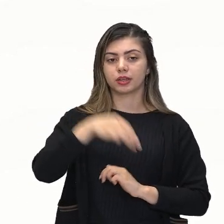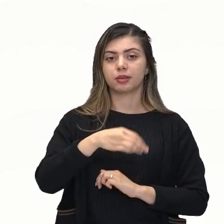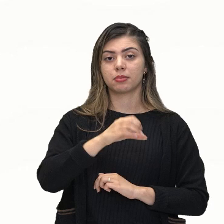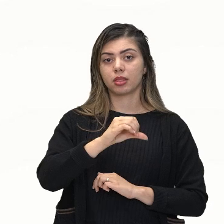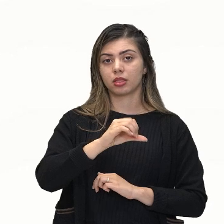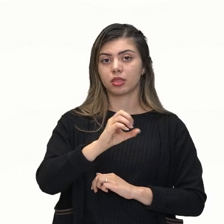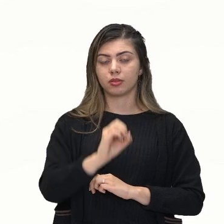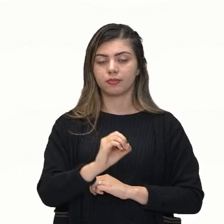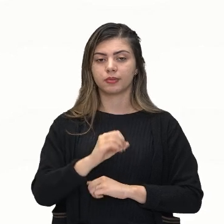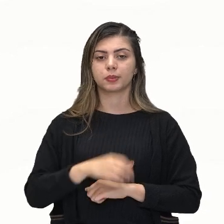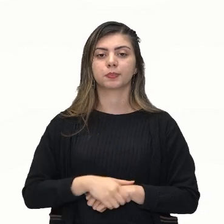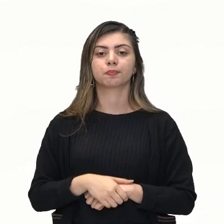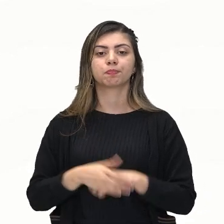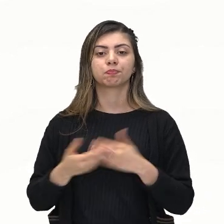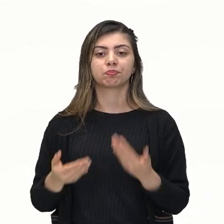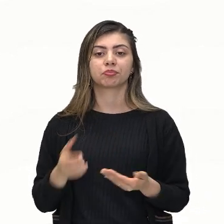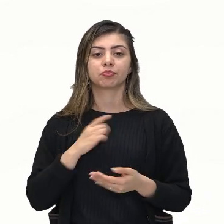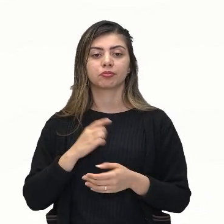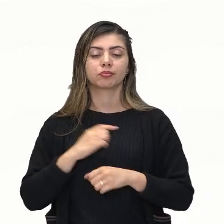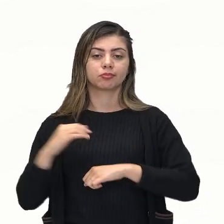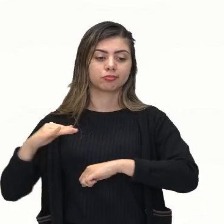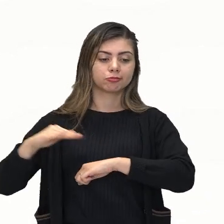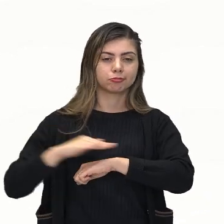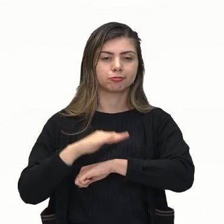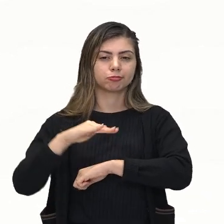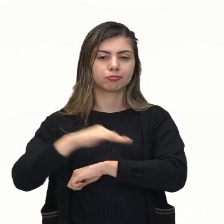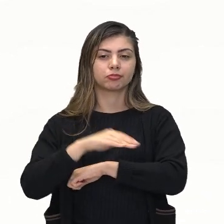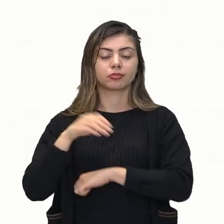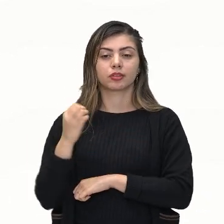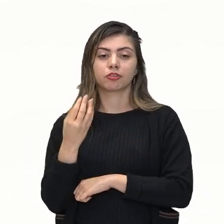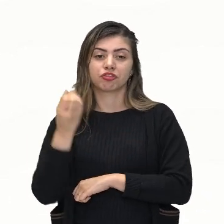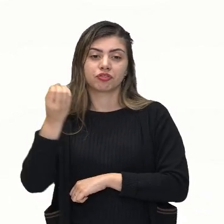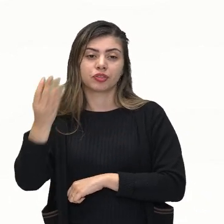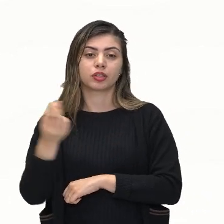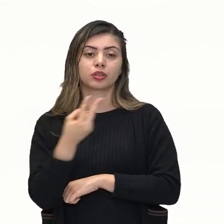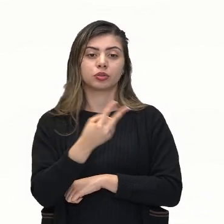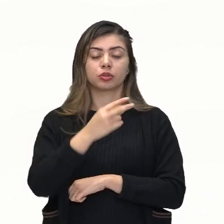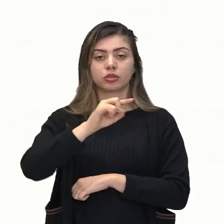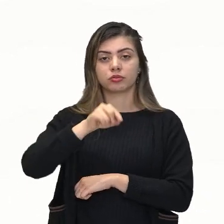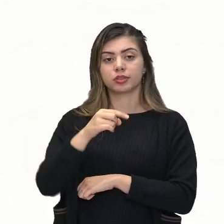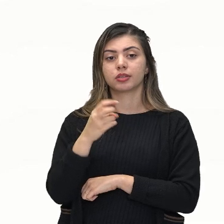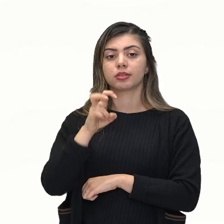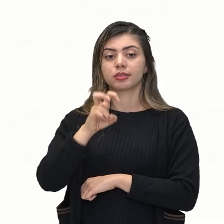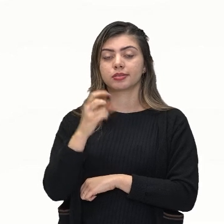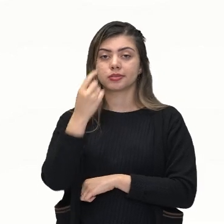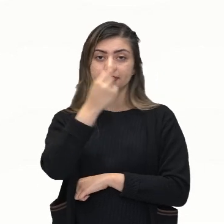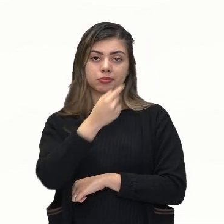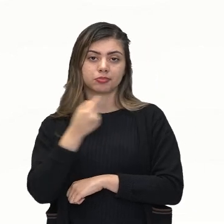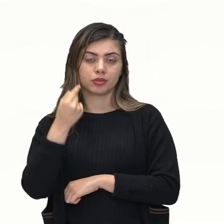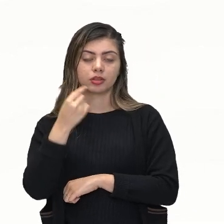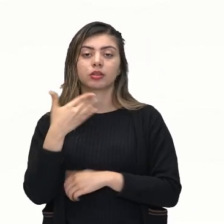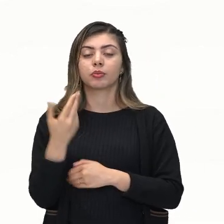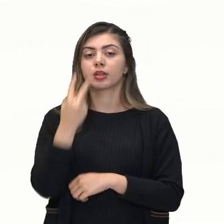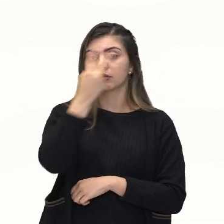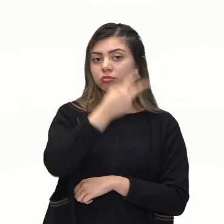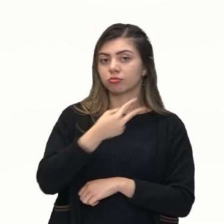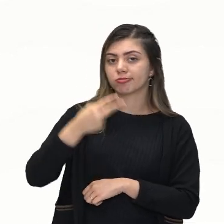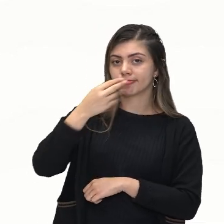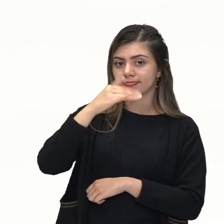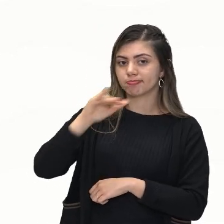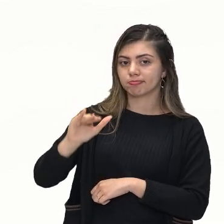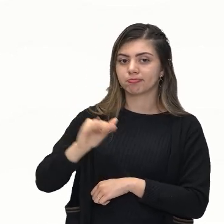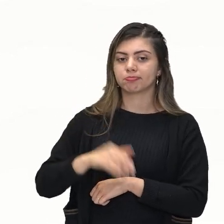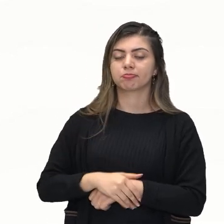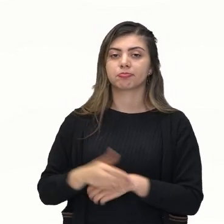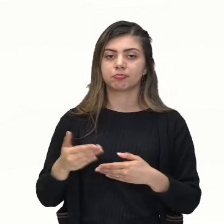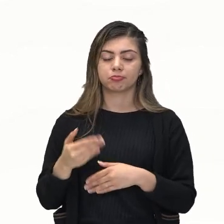hora, faz uma viagem em 2,5 horas, ou seja, 2 horas e meia. Então, aqui, vou botar aqui as